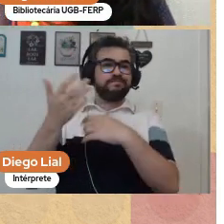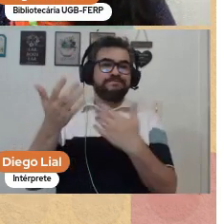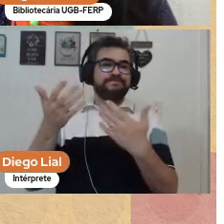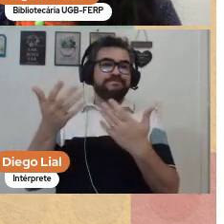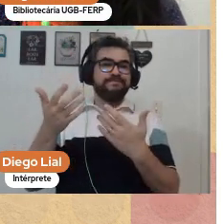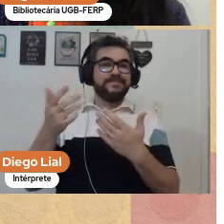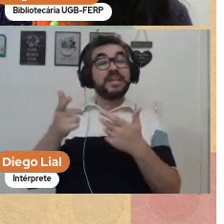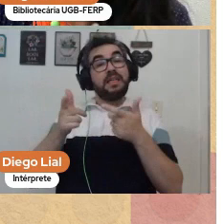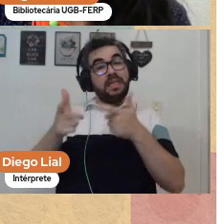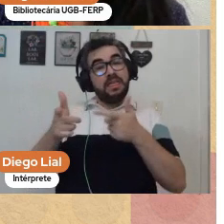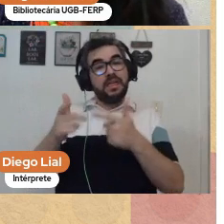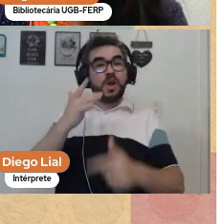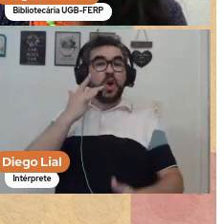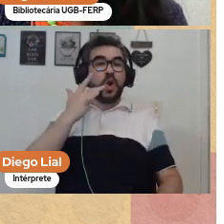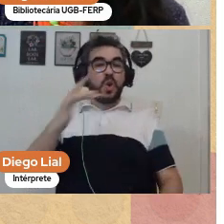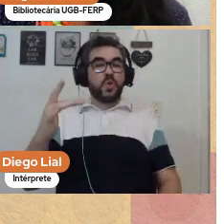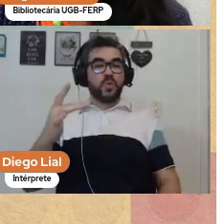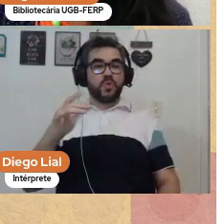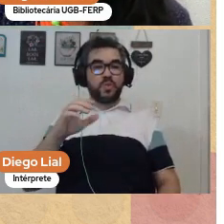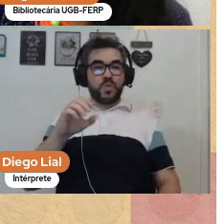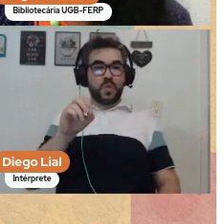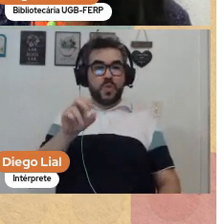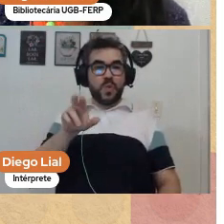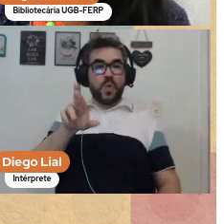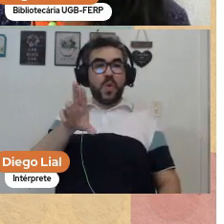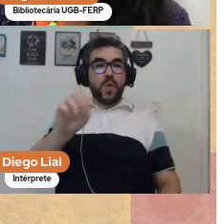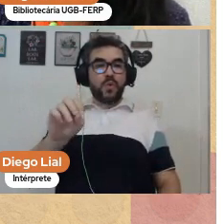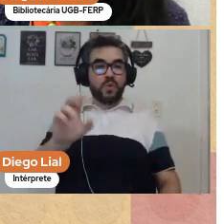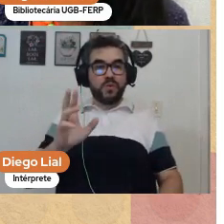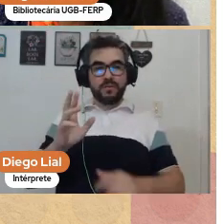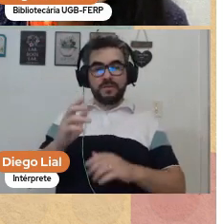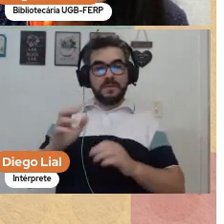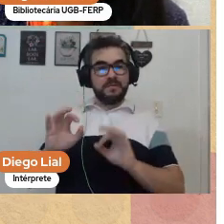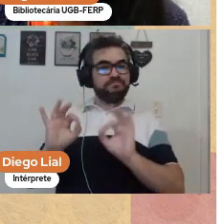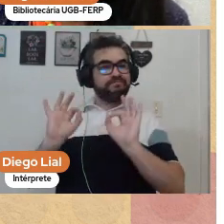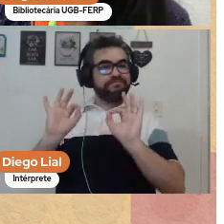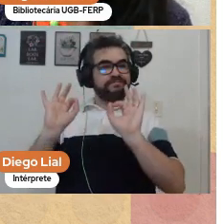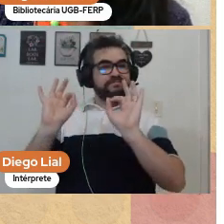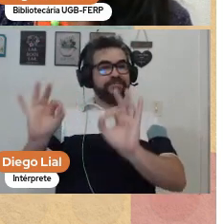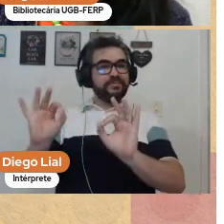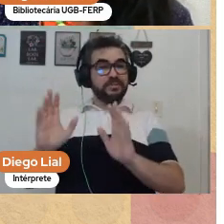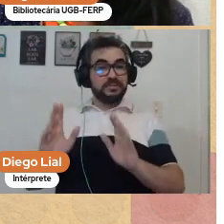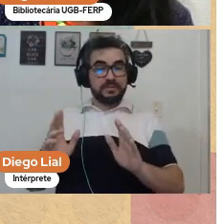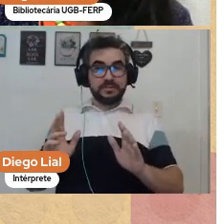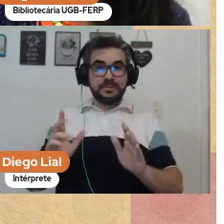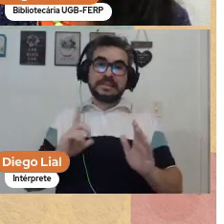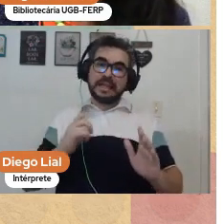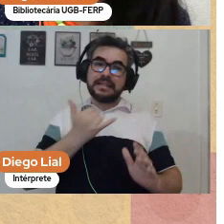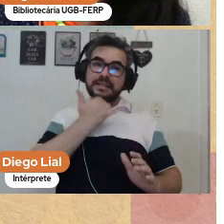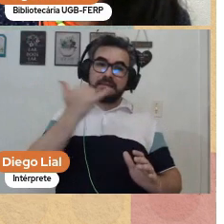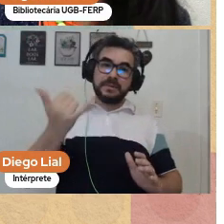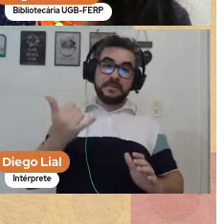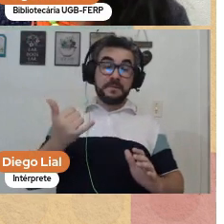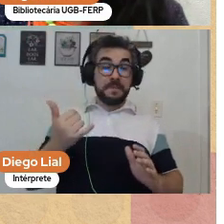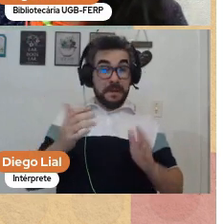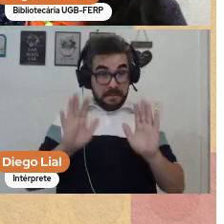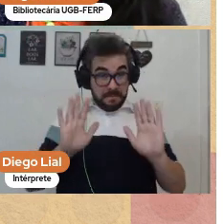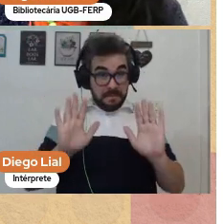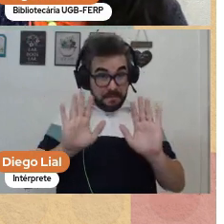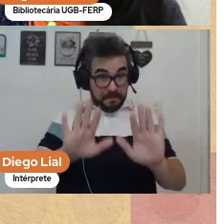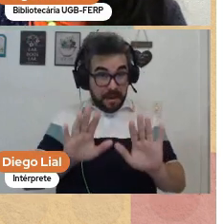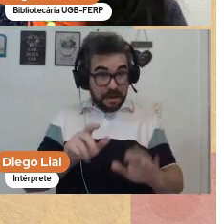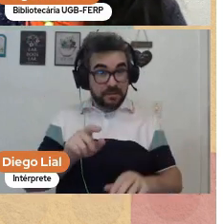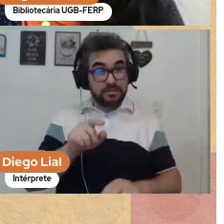golden, né? Como dizem. Mas se você está fazendo o mínimo e nesse momento está te atendendo, mas